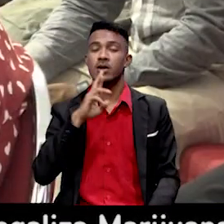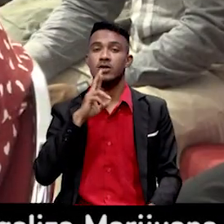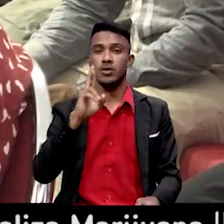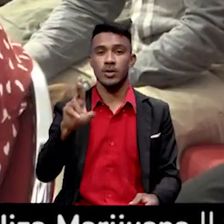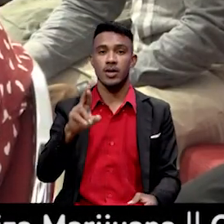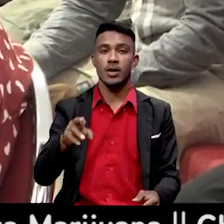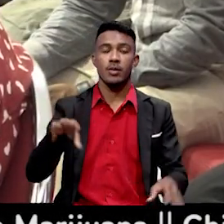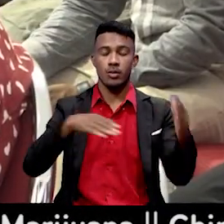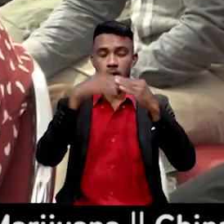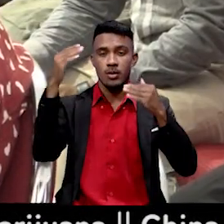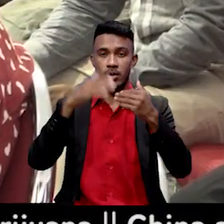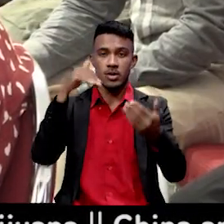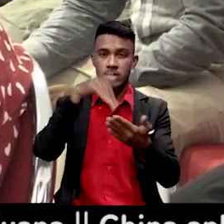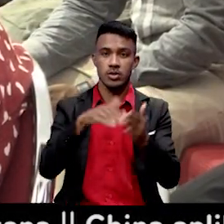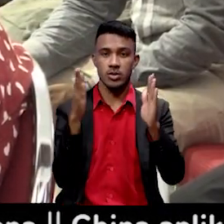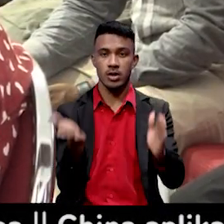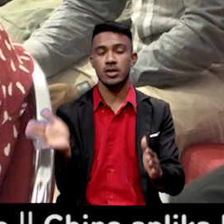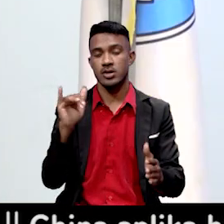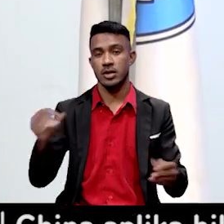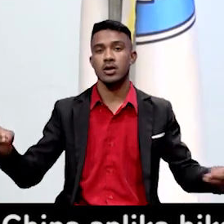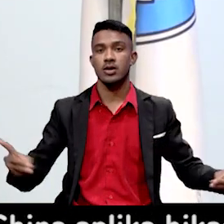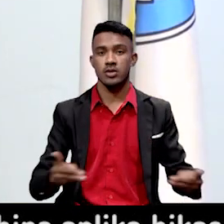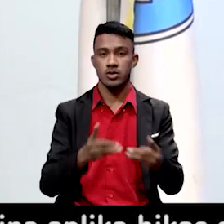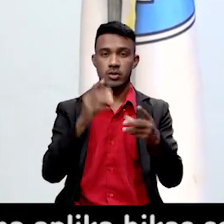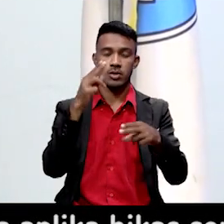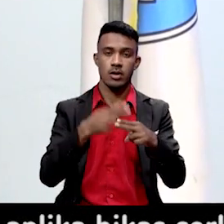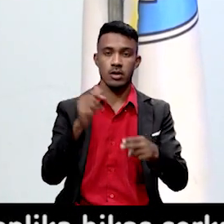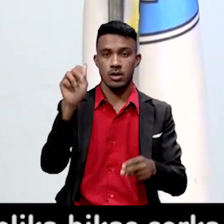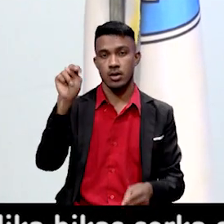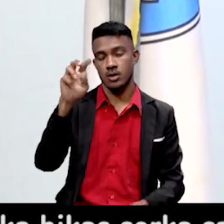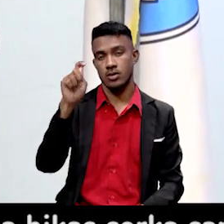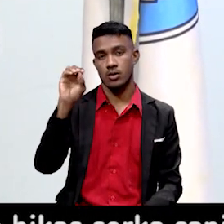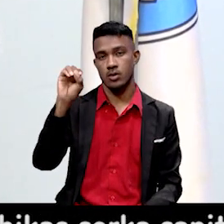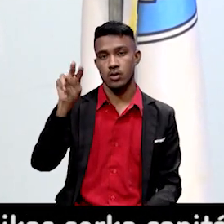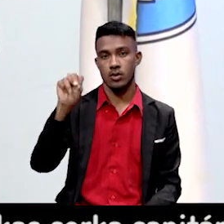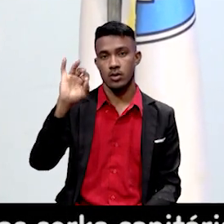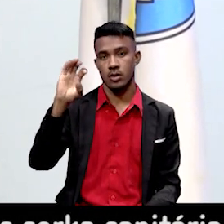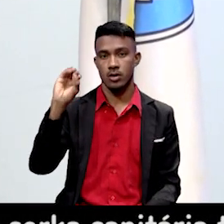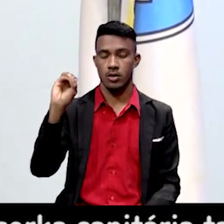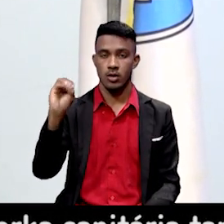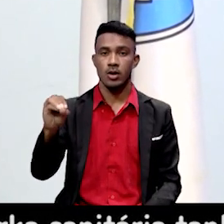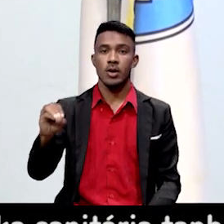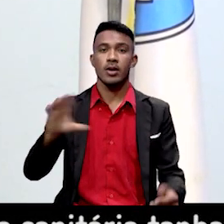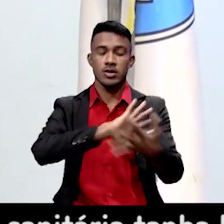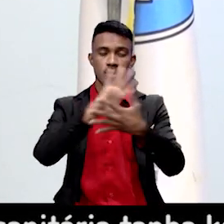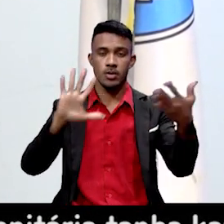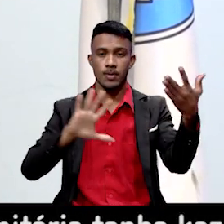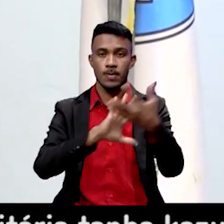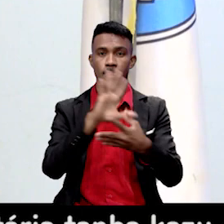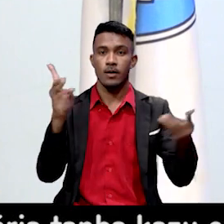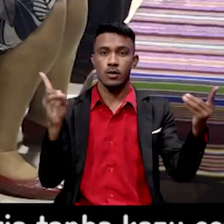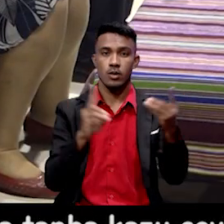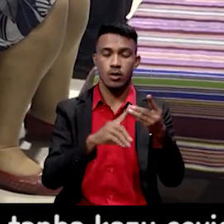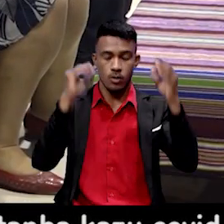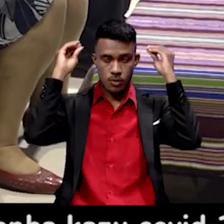sira enfrenta. António Guterres atole hirak ne, afoin participa e a comemoração loron professores no loron mundial educação, nebe